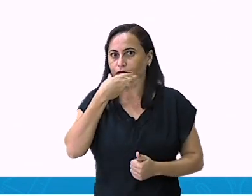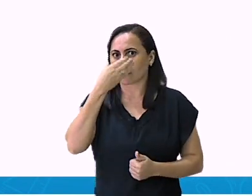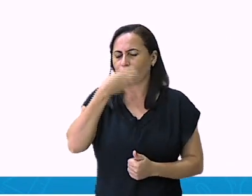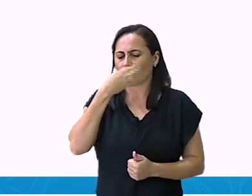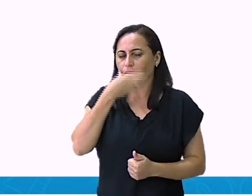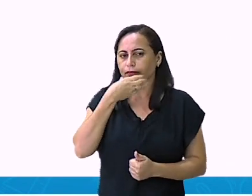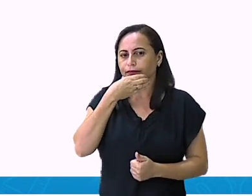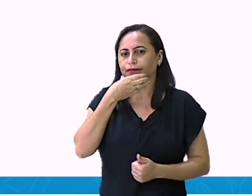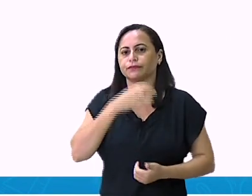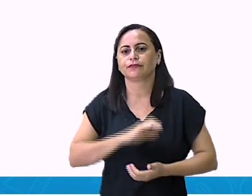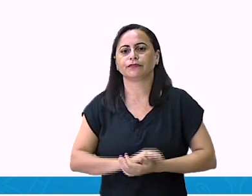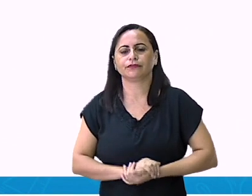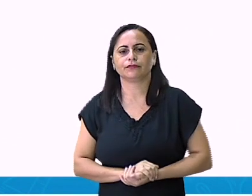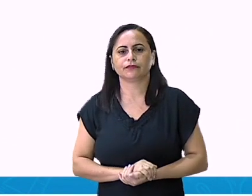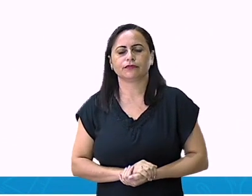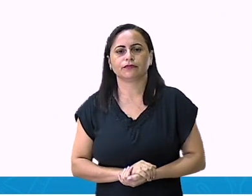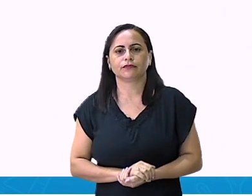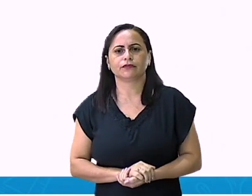segunda-feira.